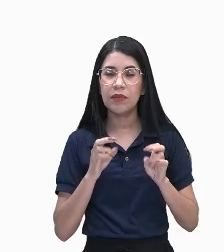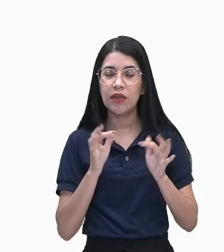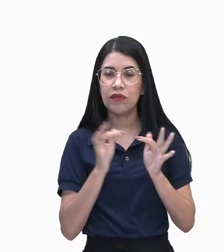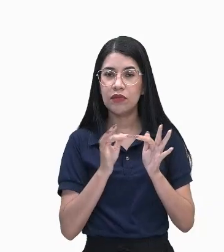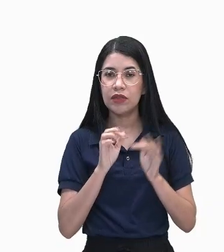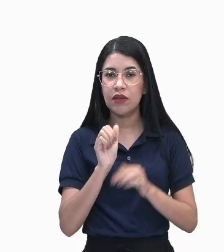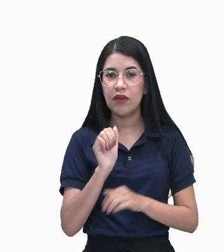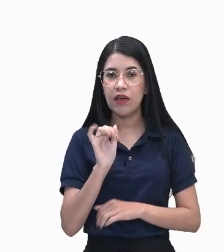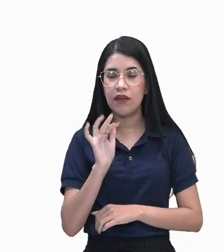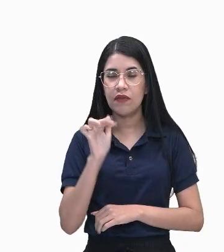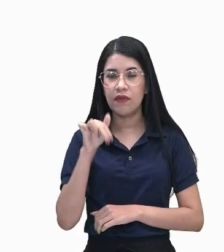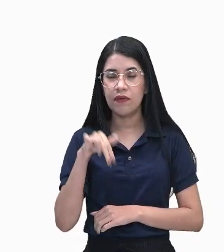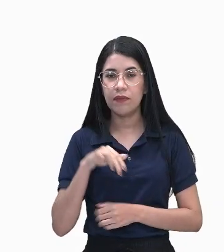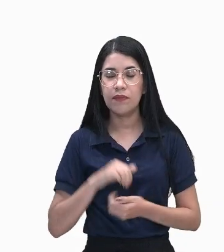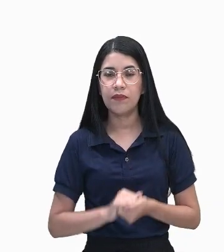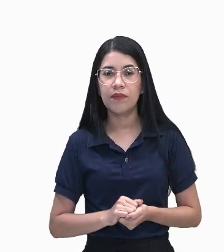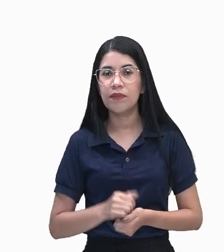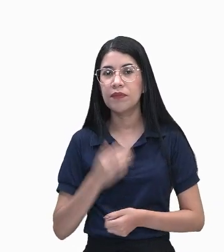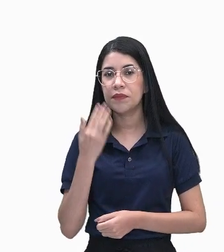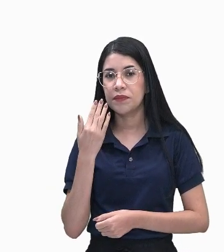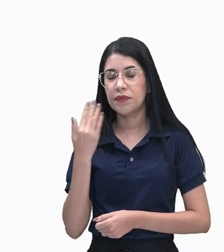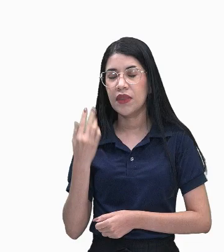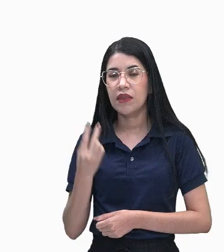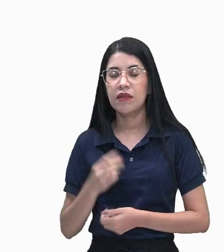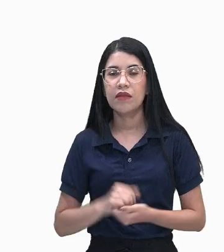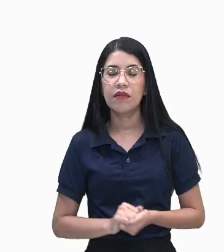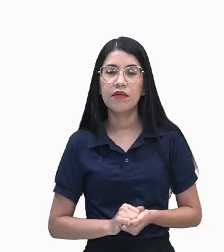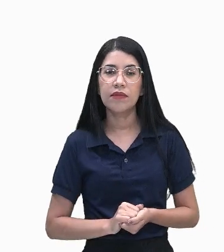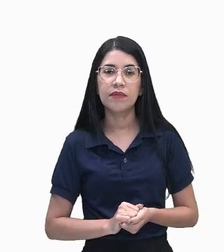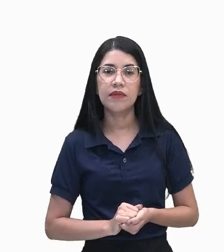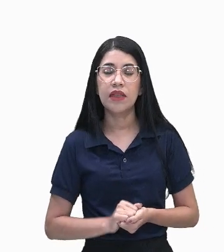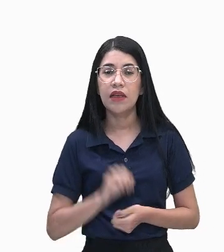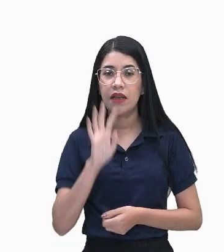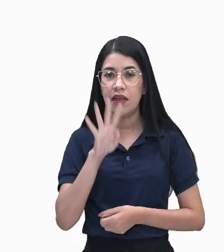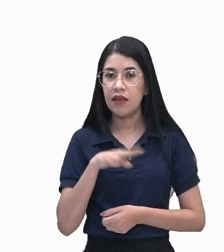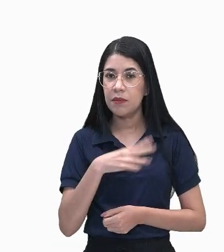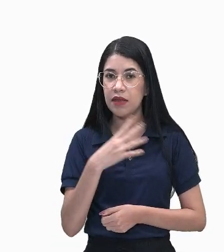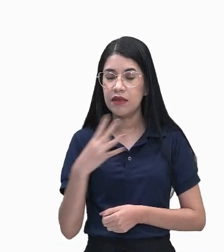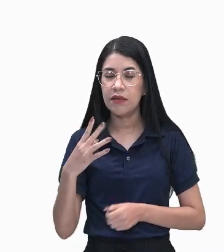café. Acompanha só na tela aqui, ó. Temos aqui uma